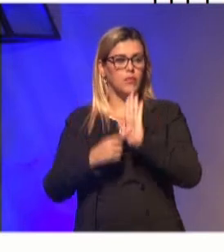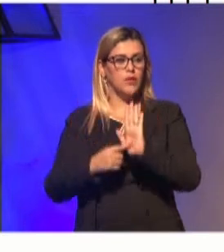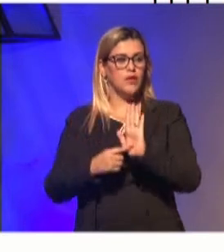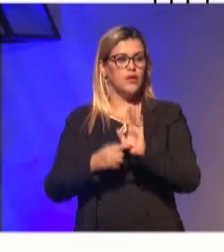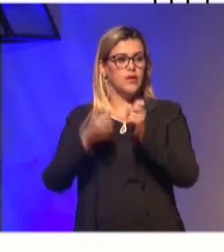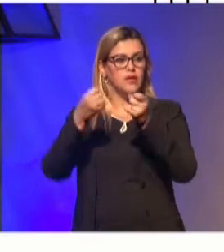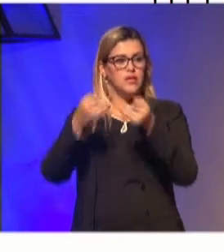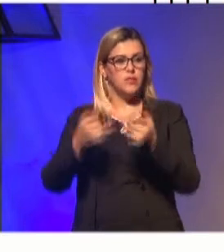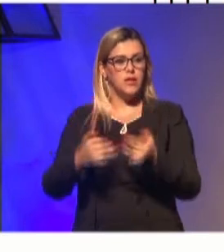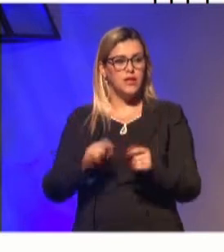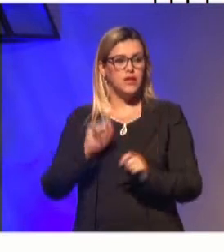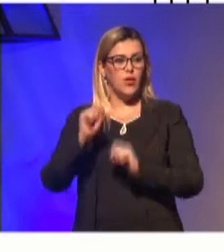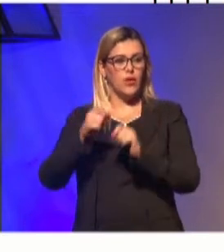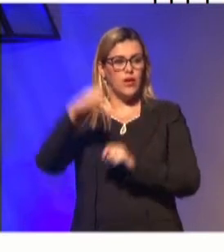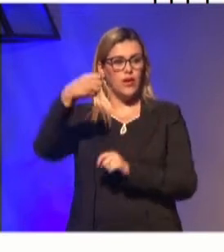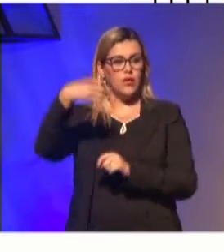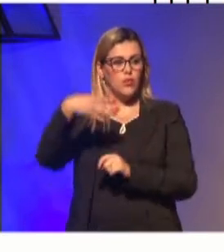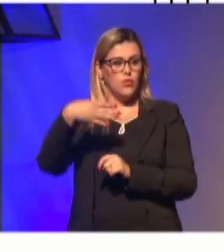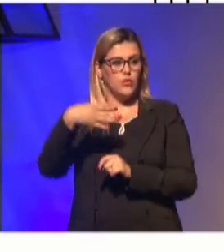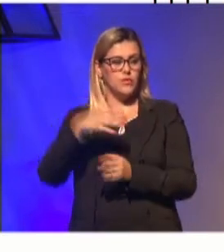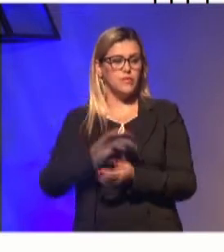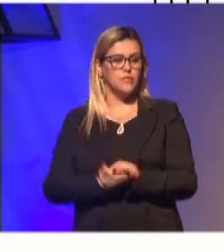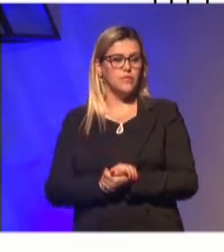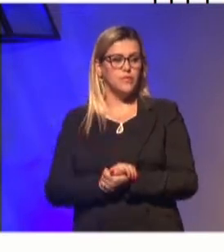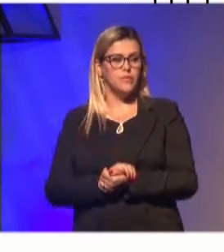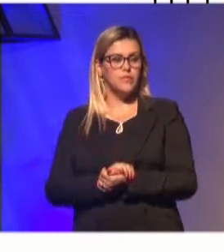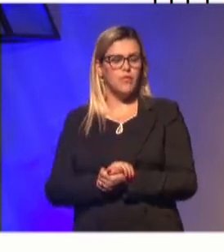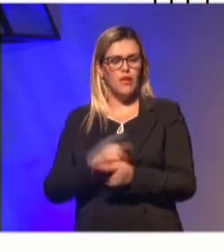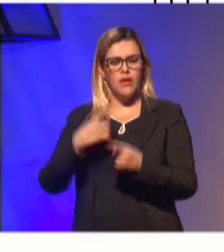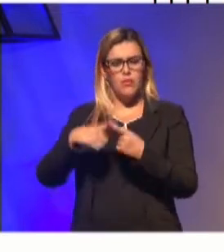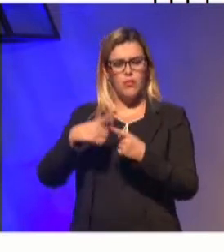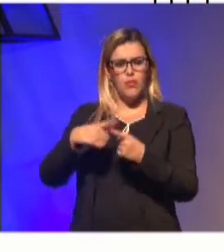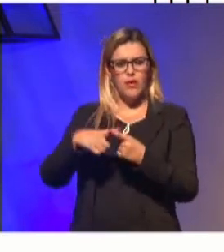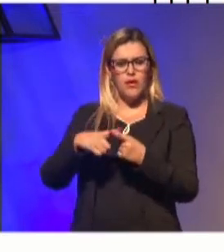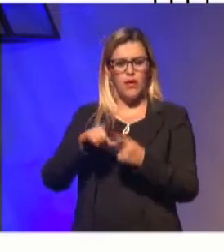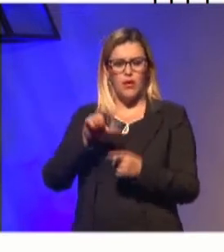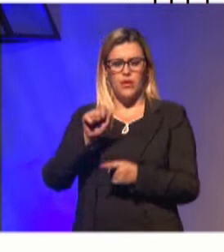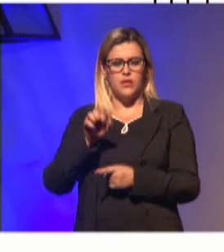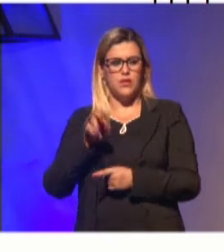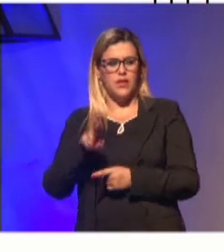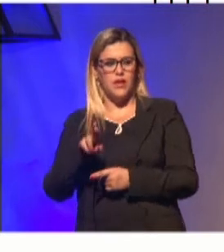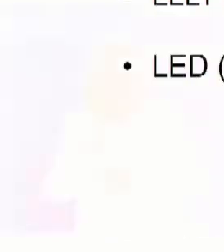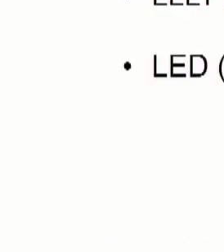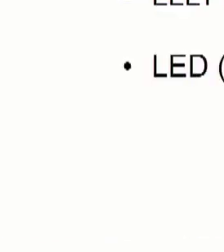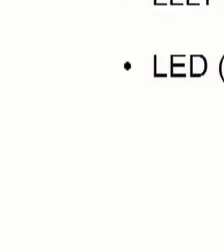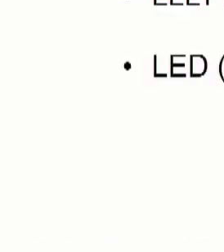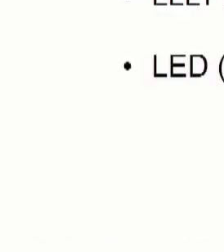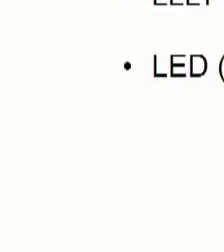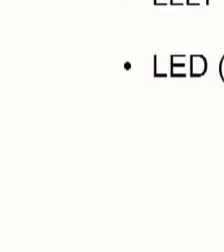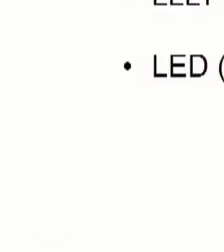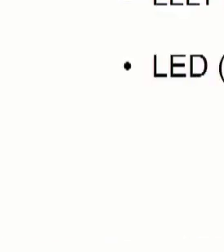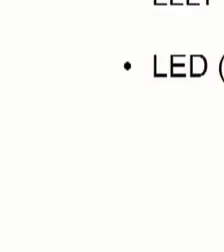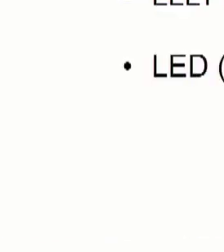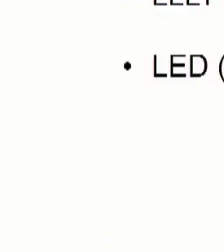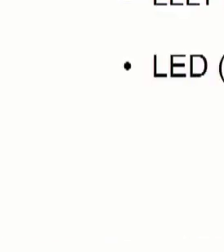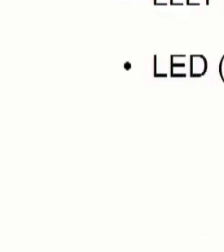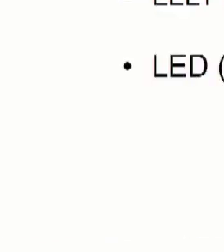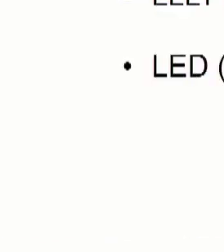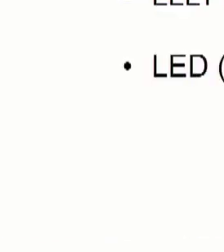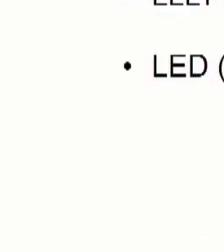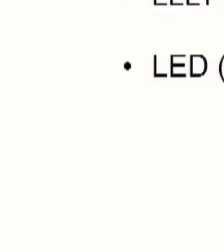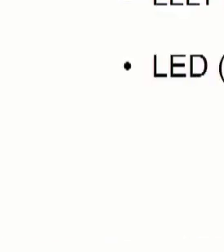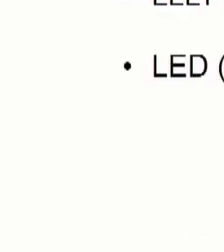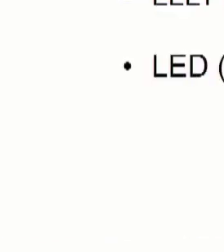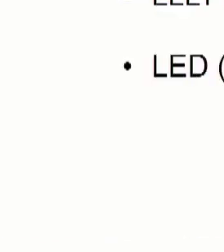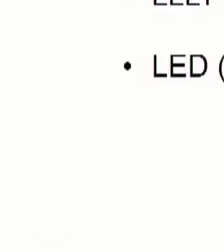definir as interações da luz nos tecidos biológicos. Por quê? O laser deixou de ser um termo impreciso porque o